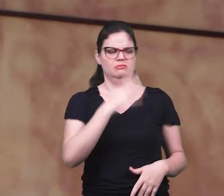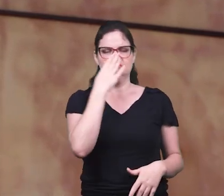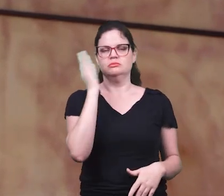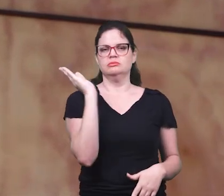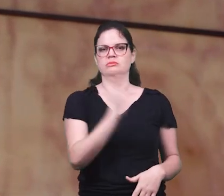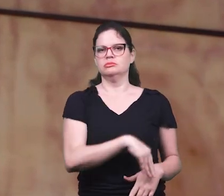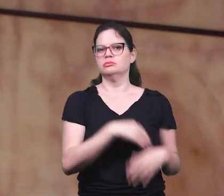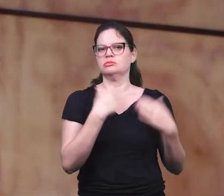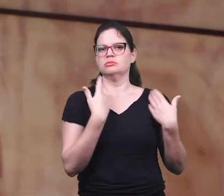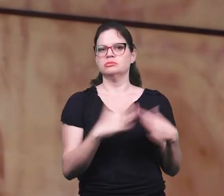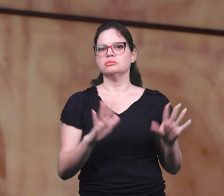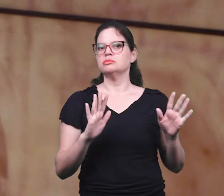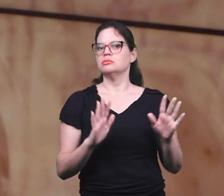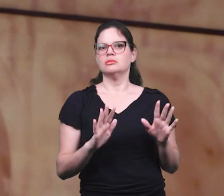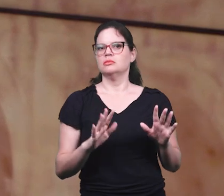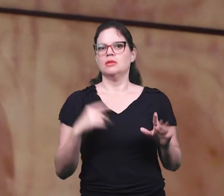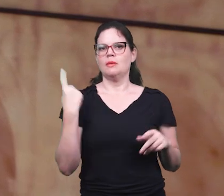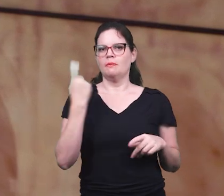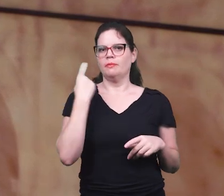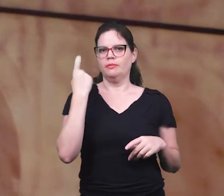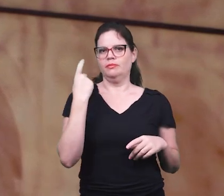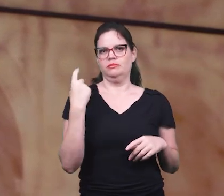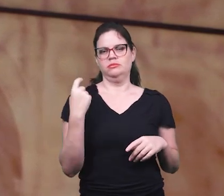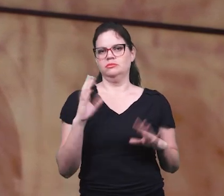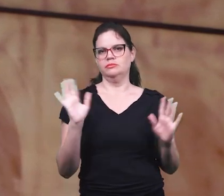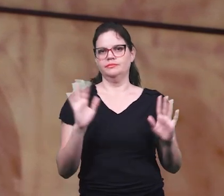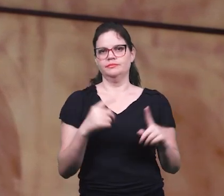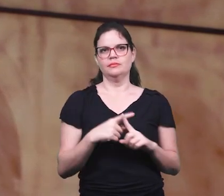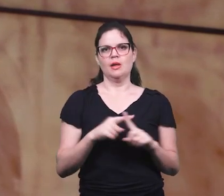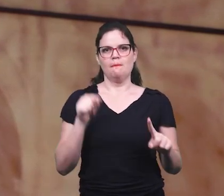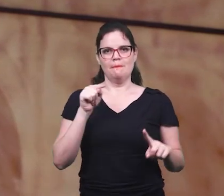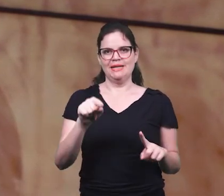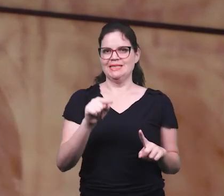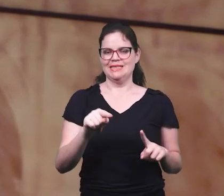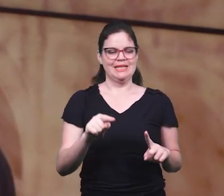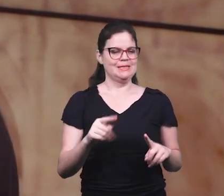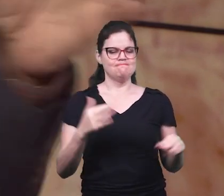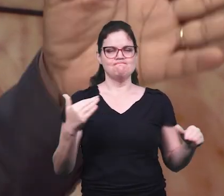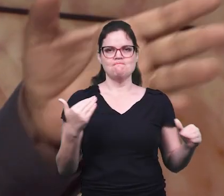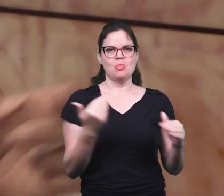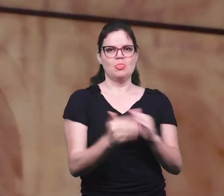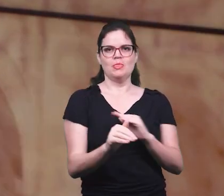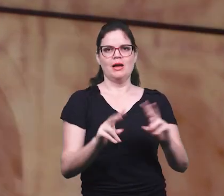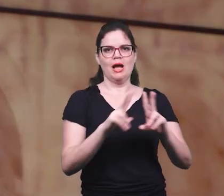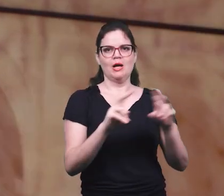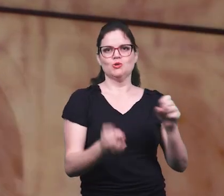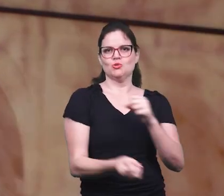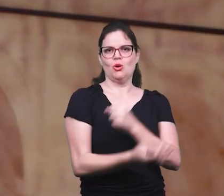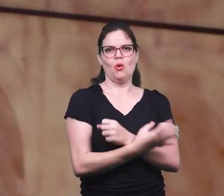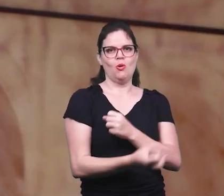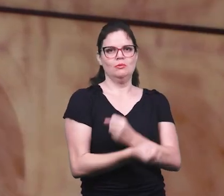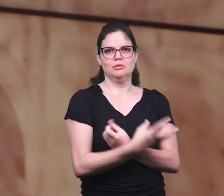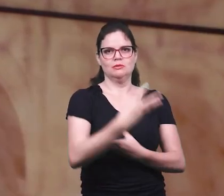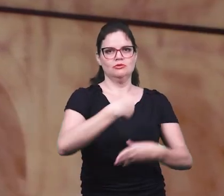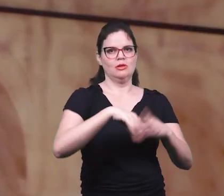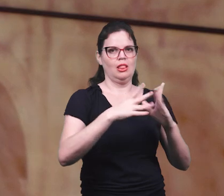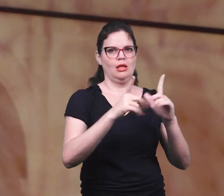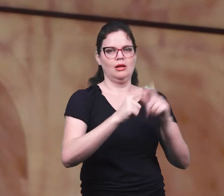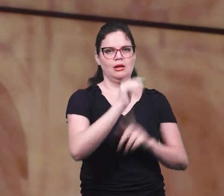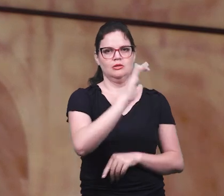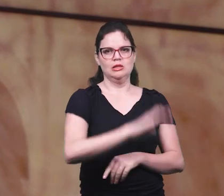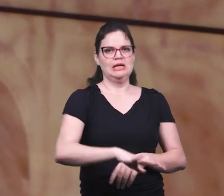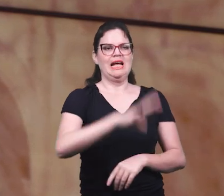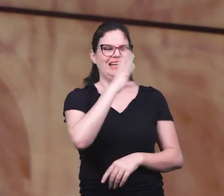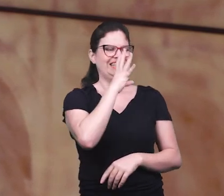convocação também e tudo. Agora, era um crítico severo da corrupção do clero. Ele criticava mesmo e